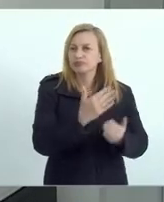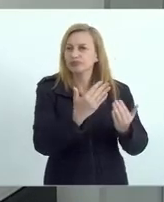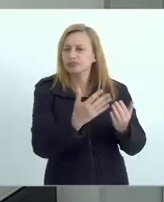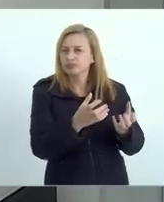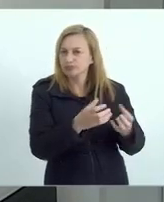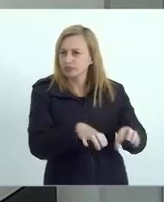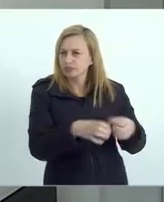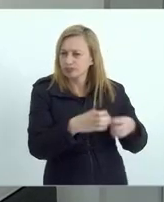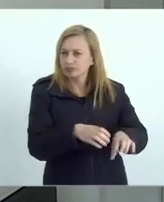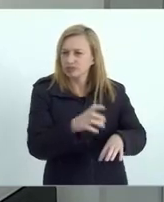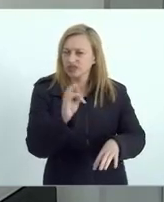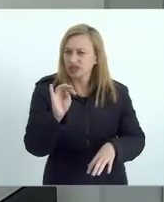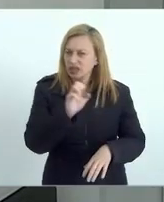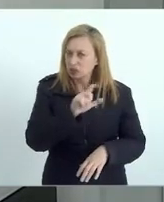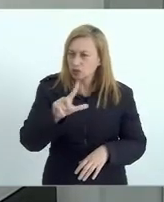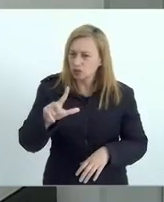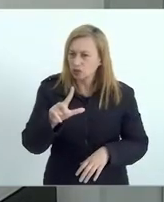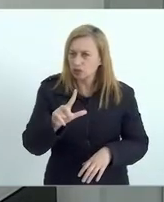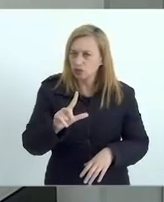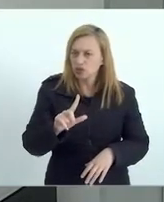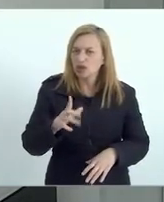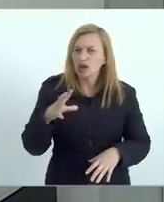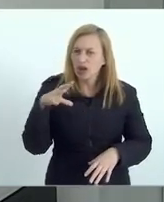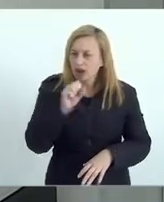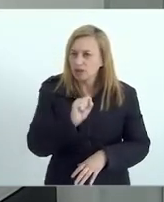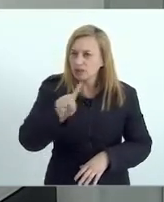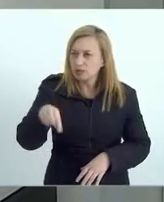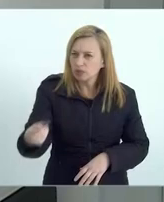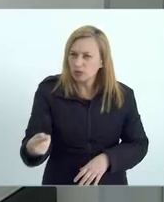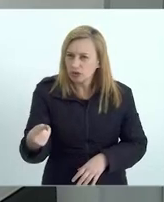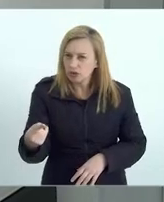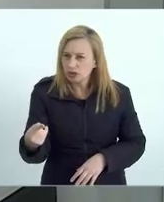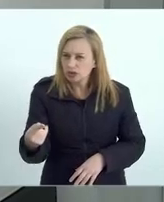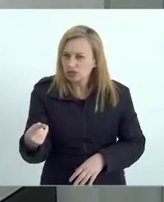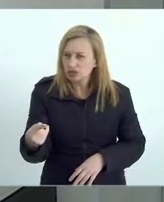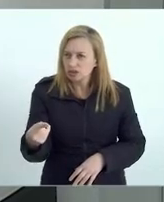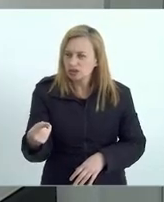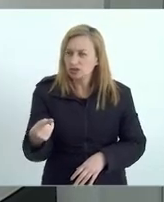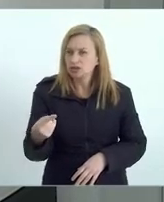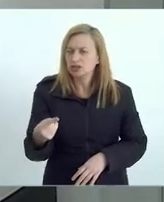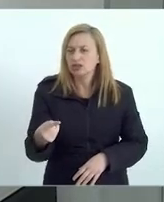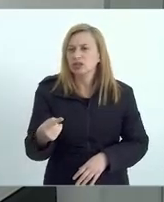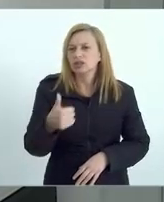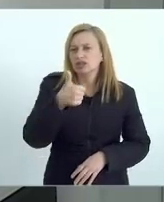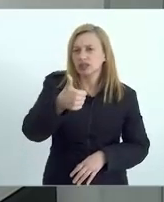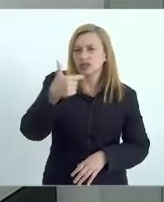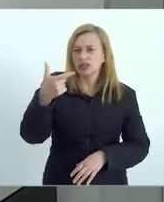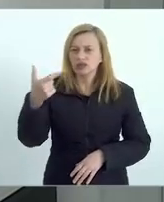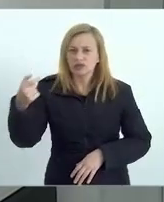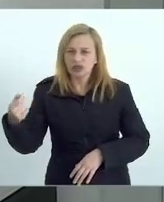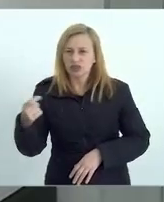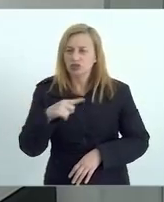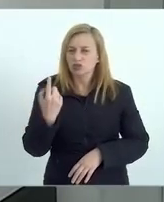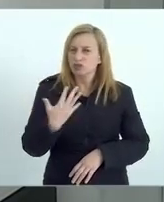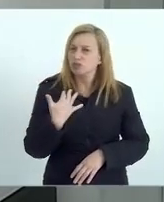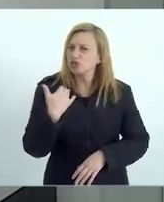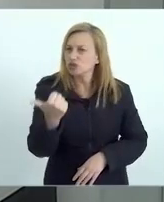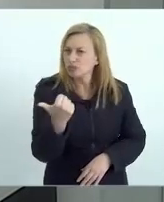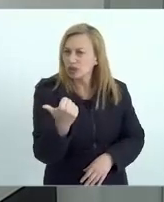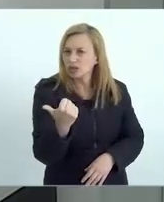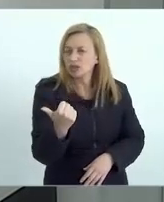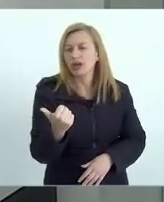certame intelectual logo de imediato depois que foi assumida dos 120 a gente foi convocado